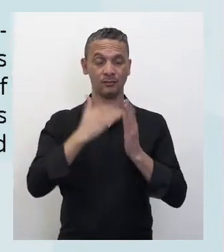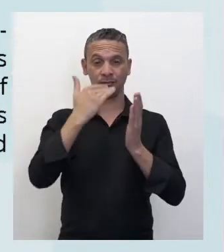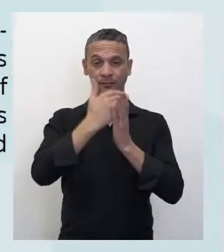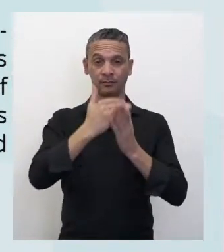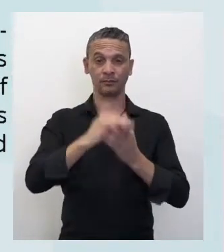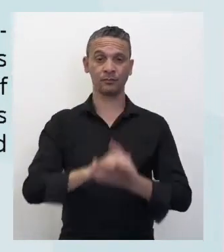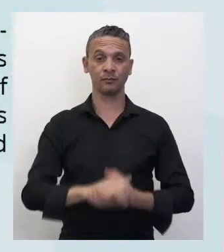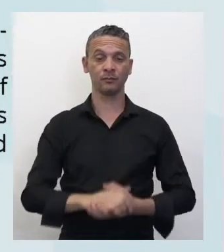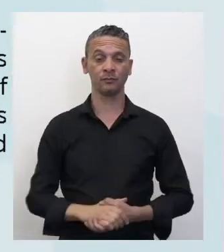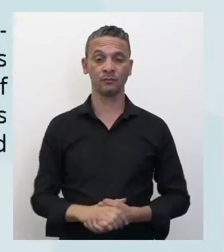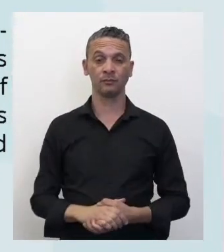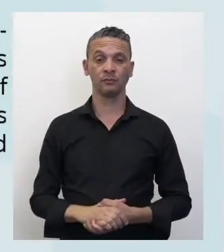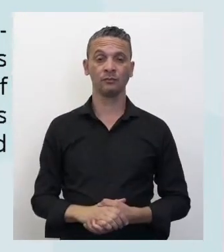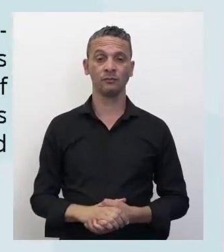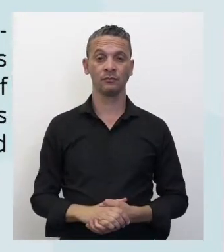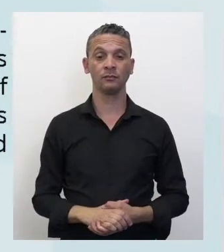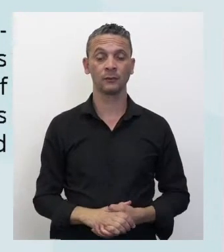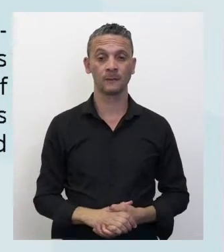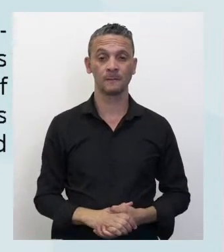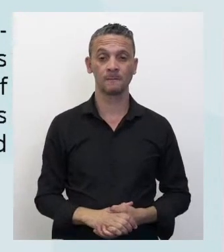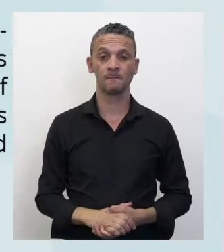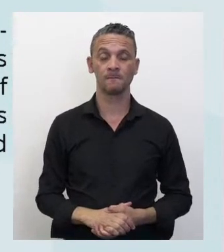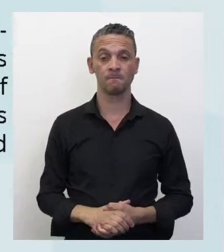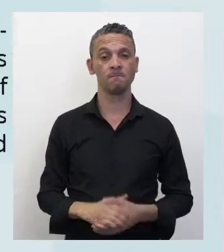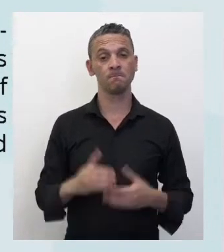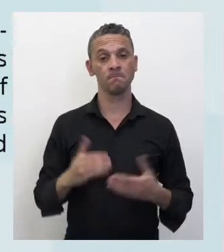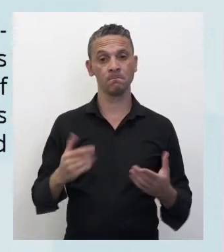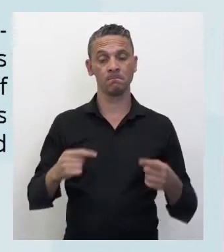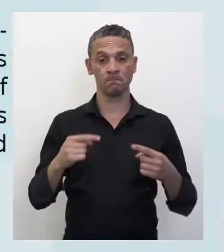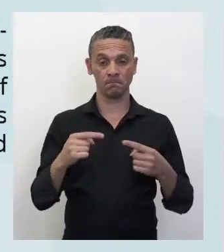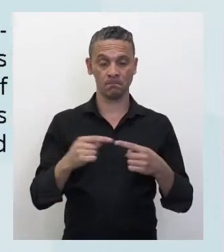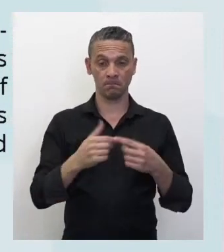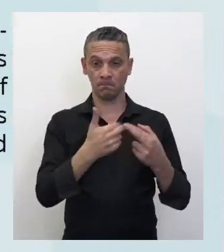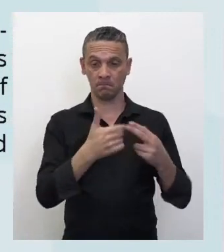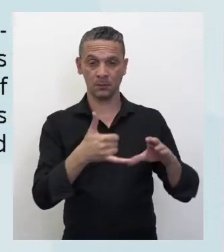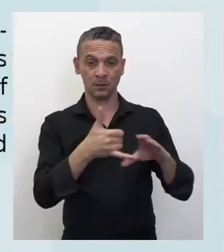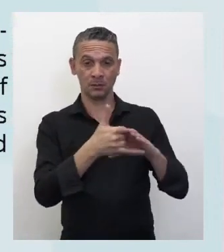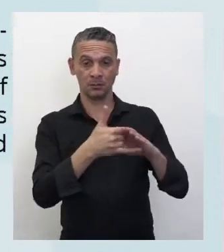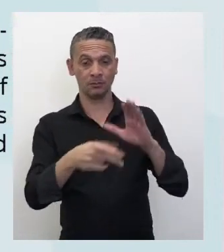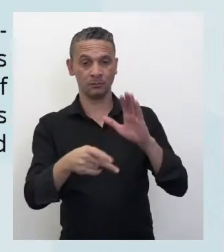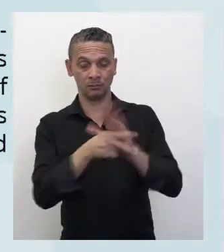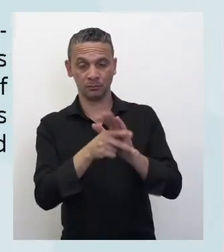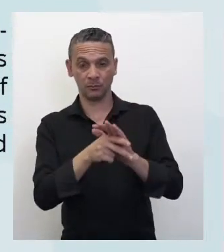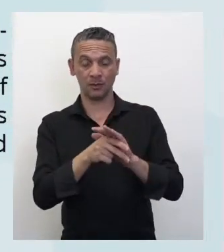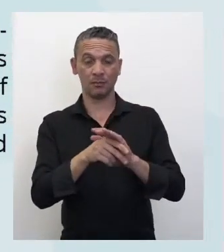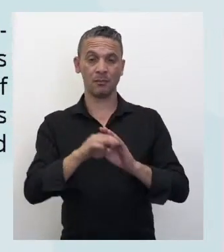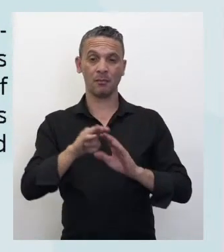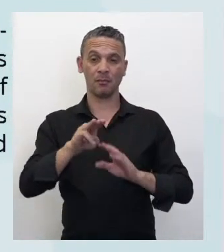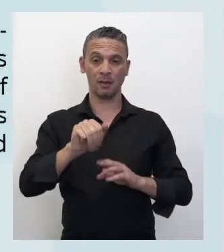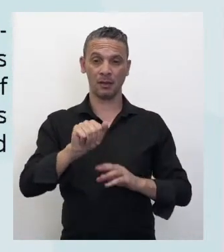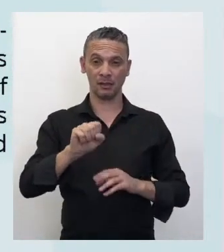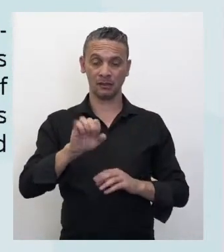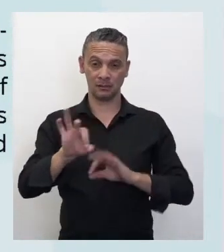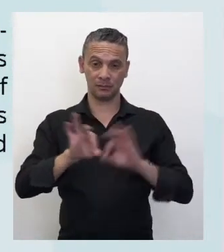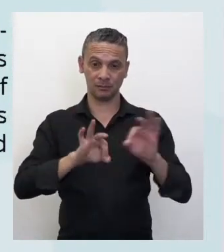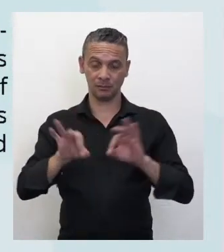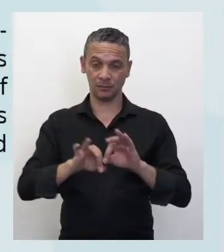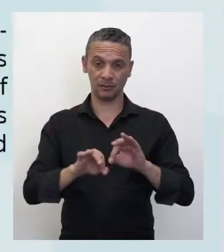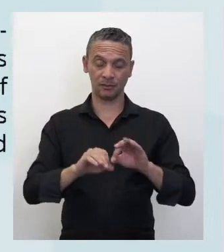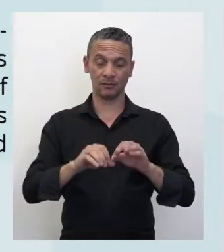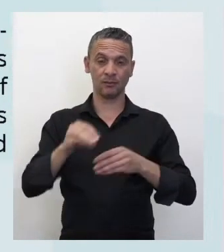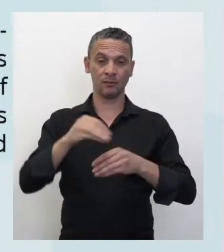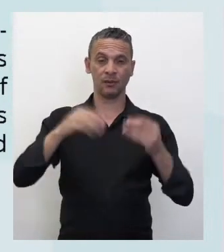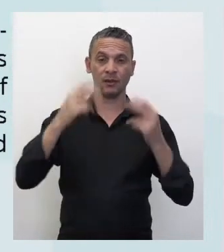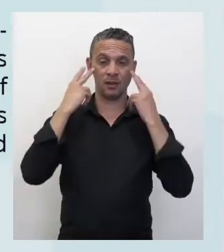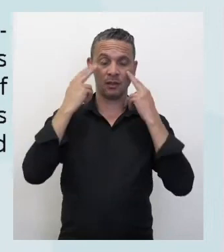were approximately a quarter each. Enquanto os combustíveis fósseis e a biomassa representavam aproximadamente